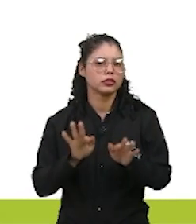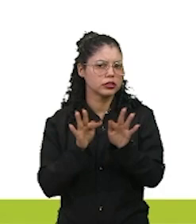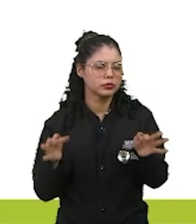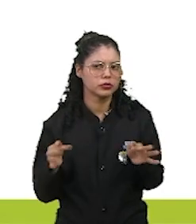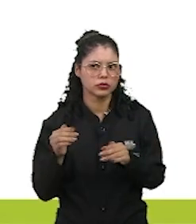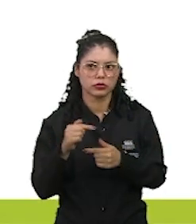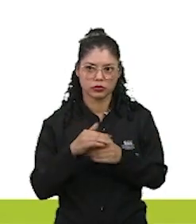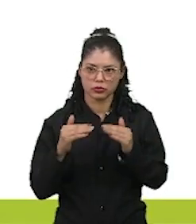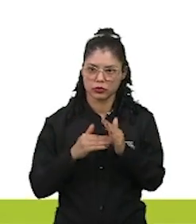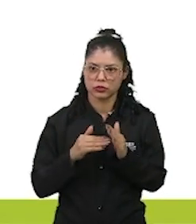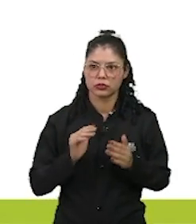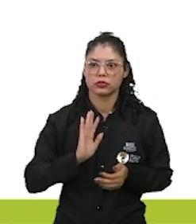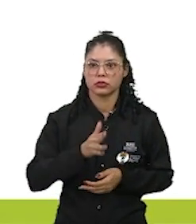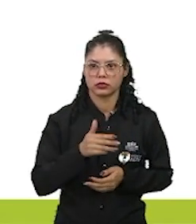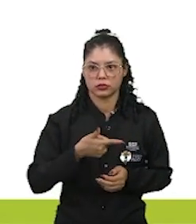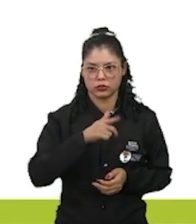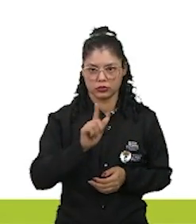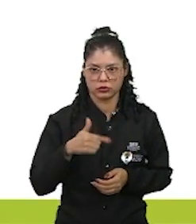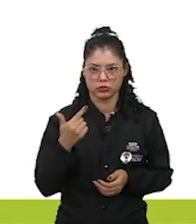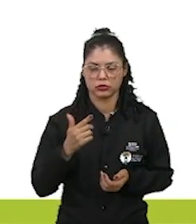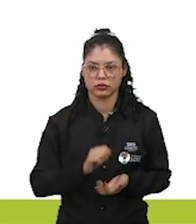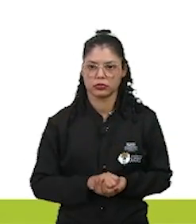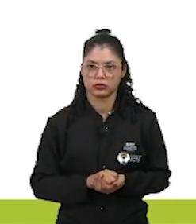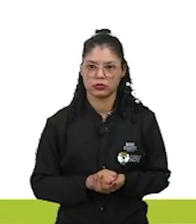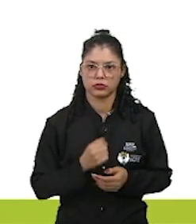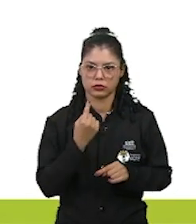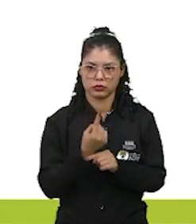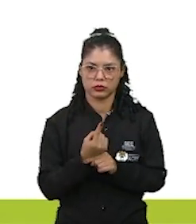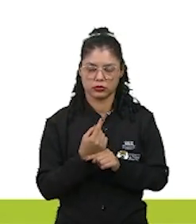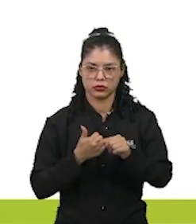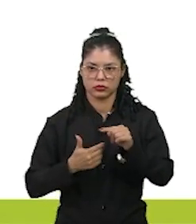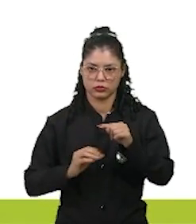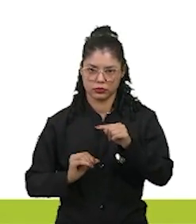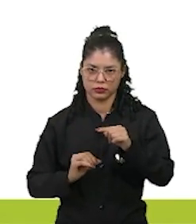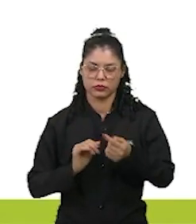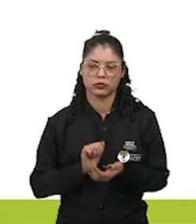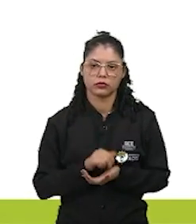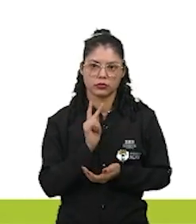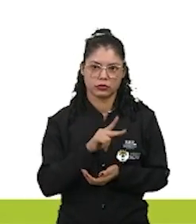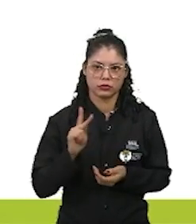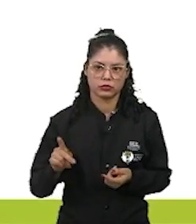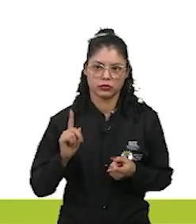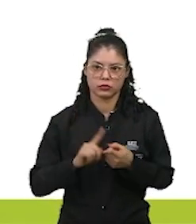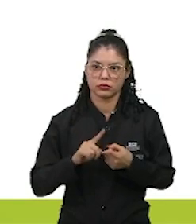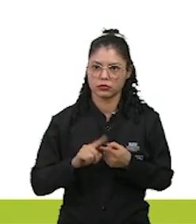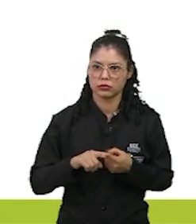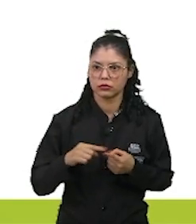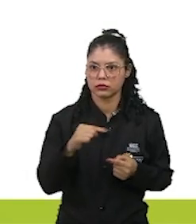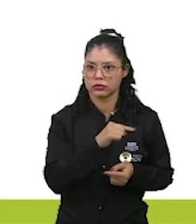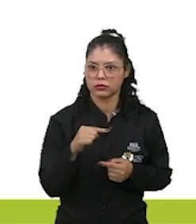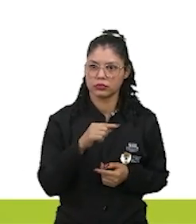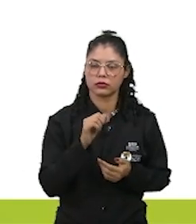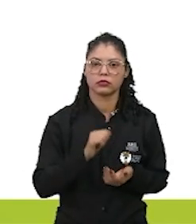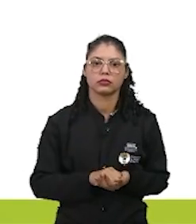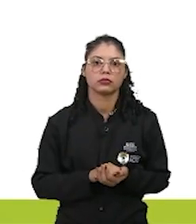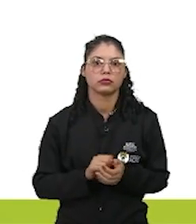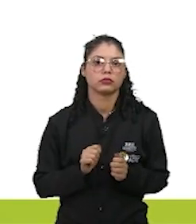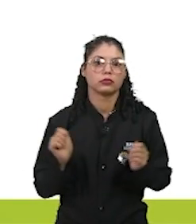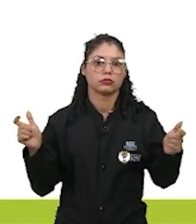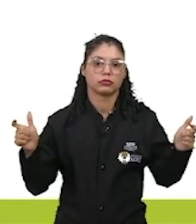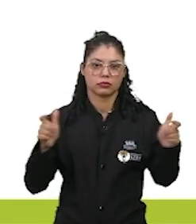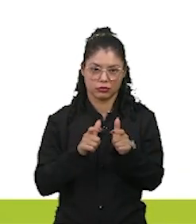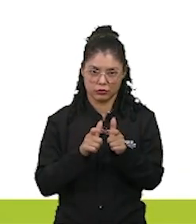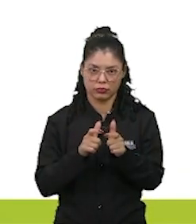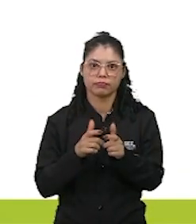reto, tá bom? Cateto adjacente. Como tangente é coca, aí eu vou atribuir os valores, né? Professor, como